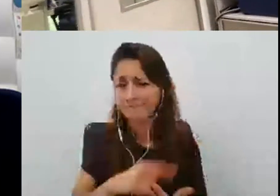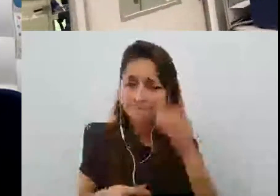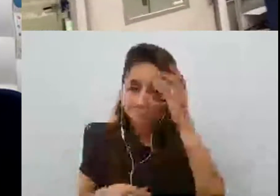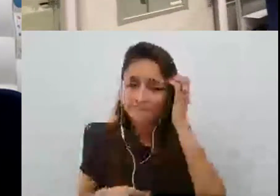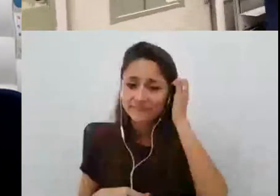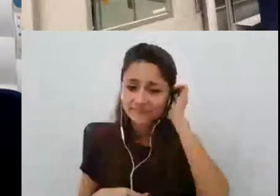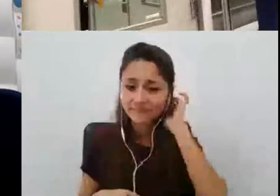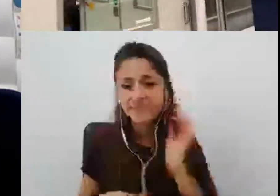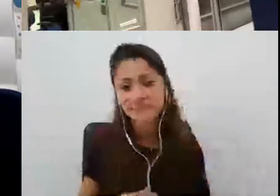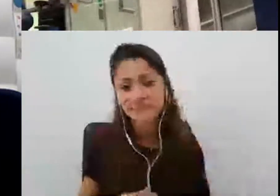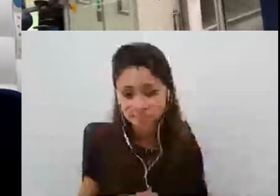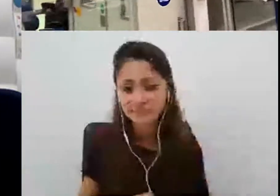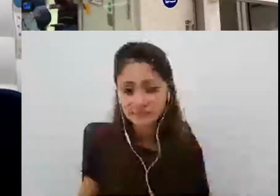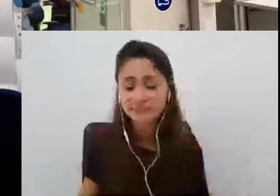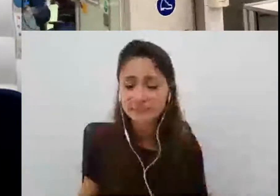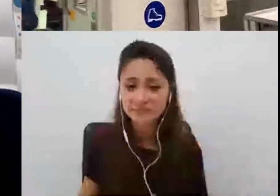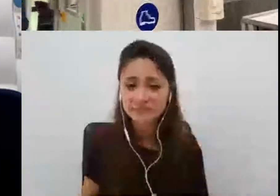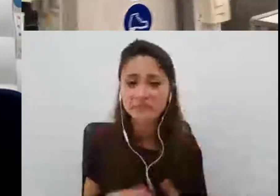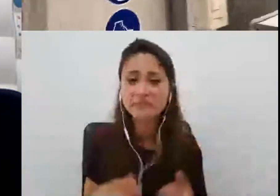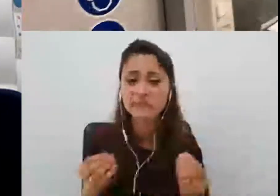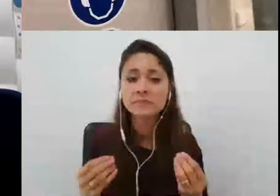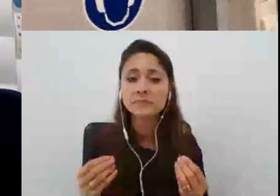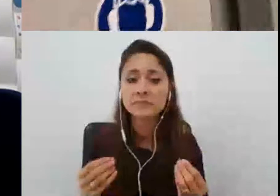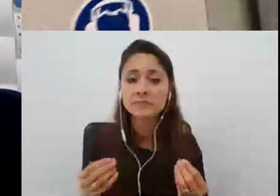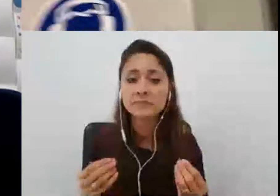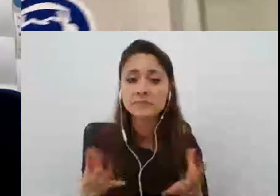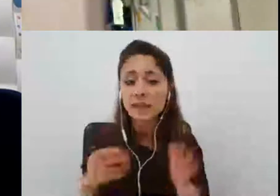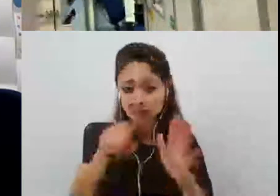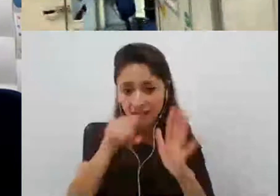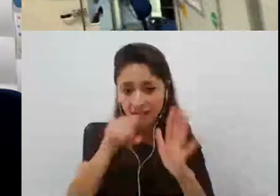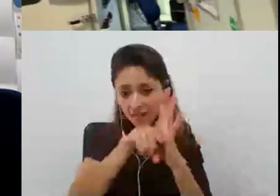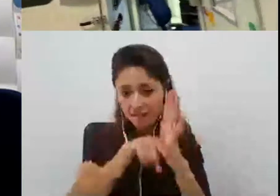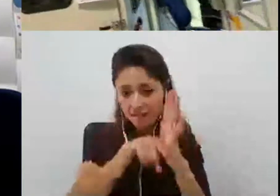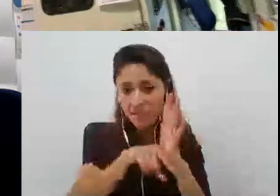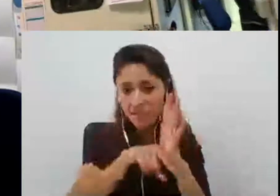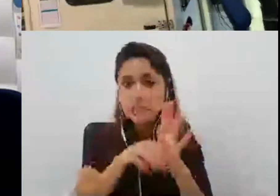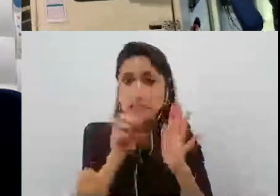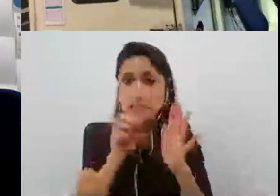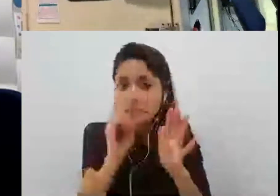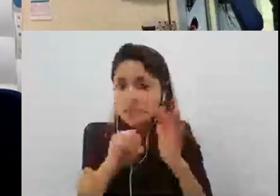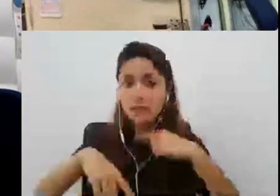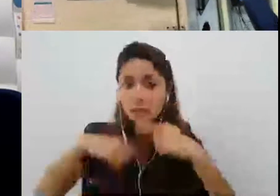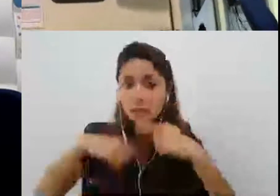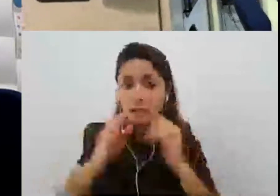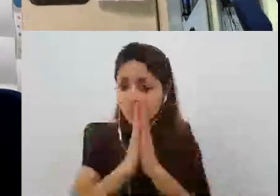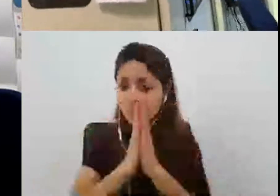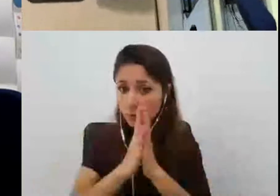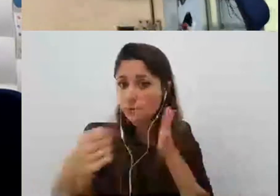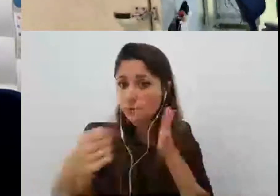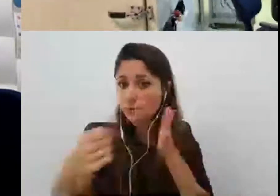mesma forma para poder fazer os conceitos. Pessoal, se tiverem perguntas, por favor.